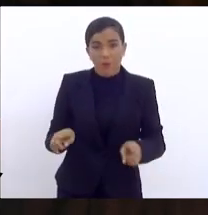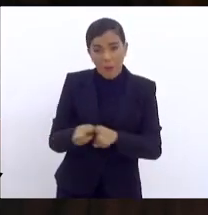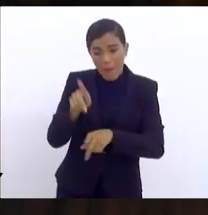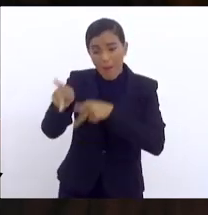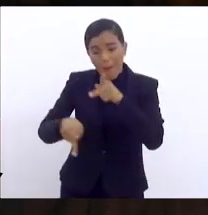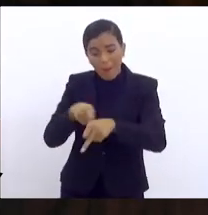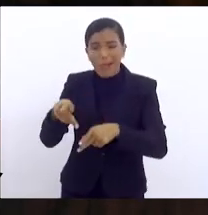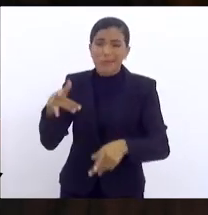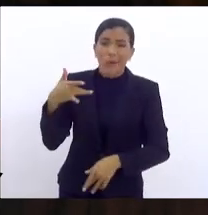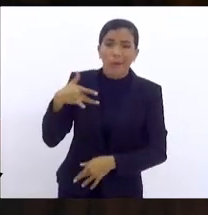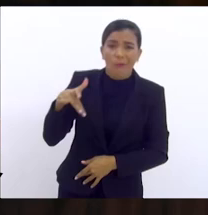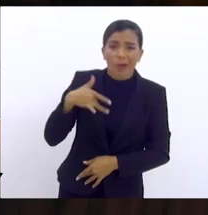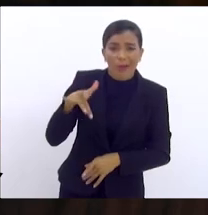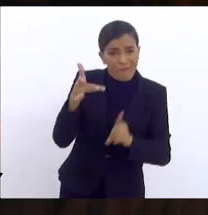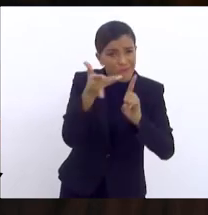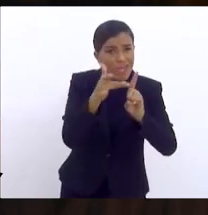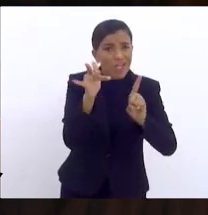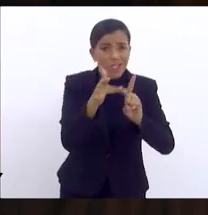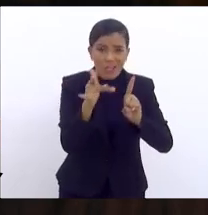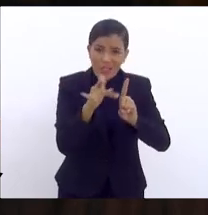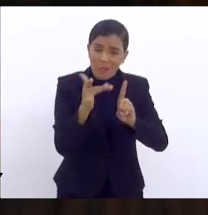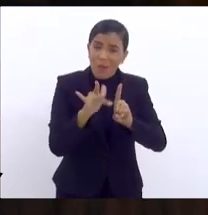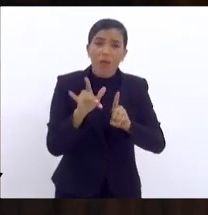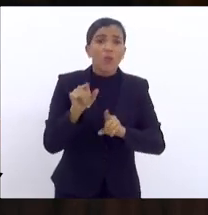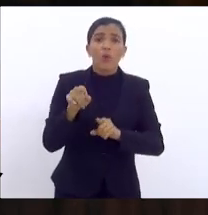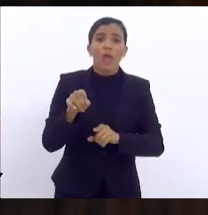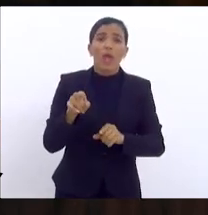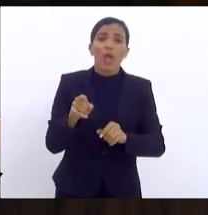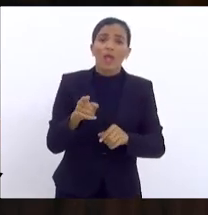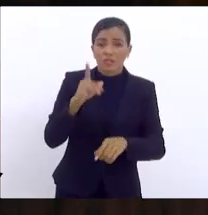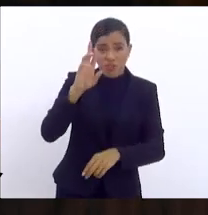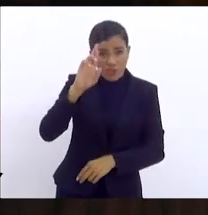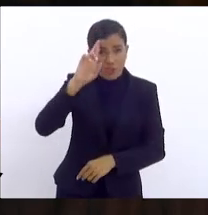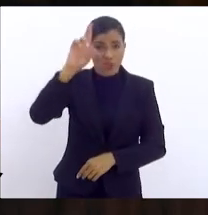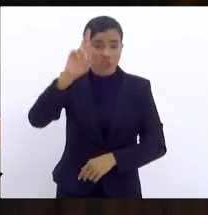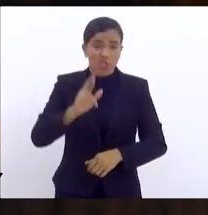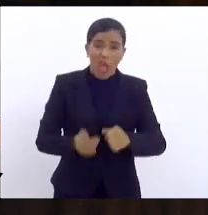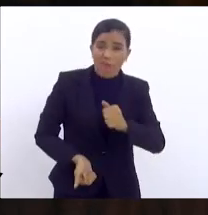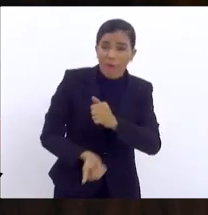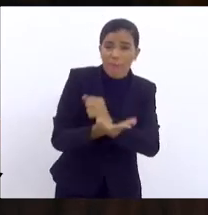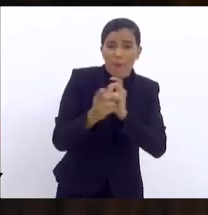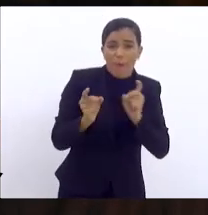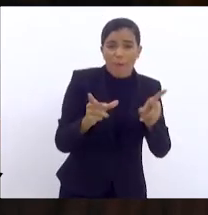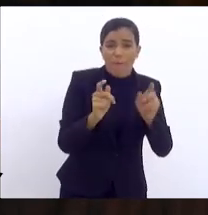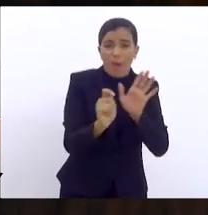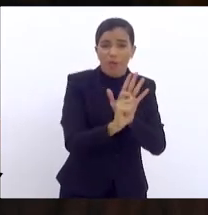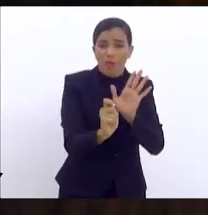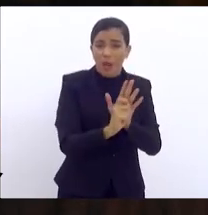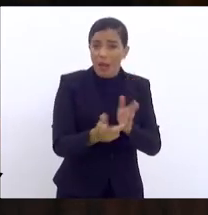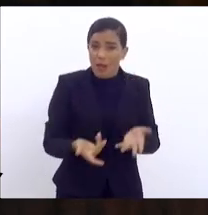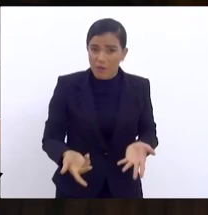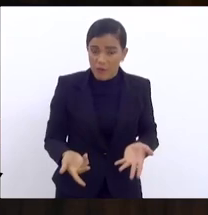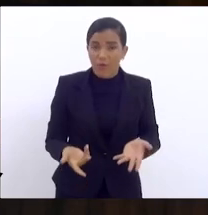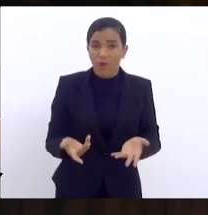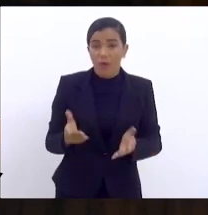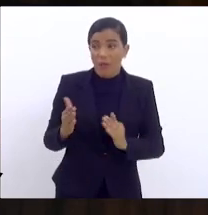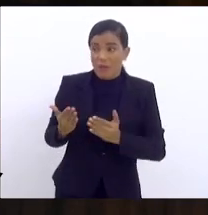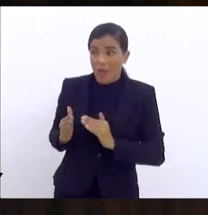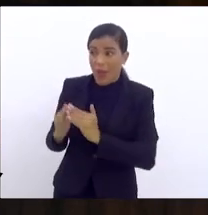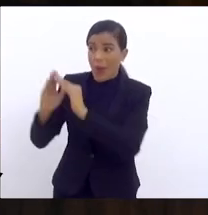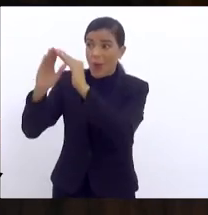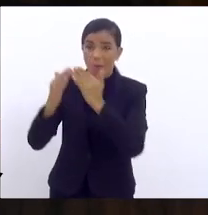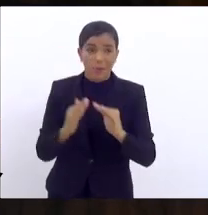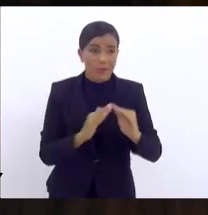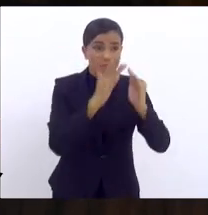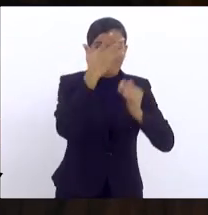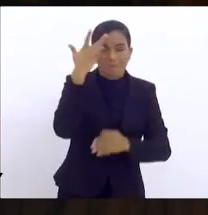é vítima de narco terroristas Porque nas comunidades as pessoas de bem